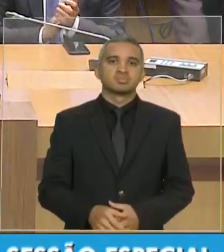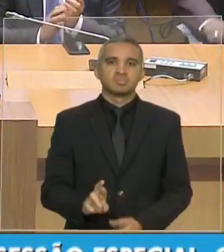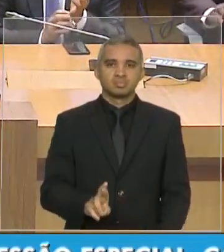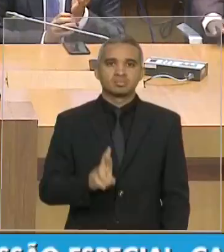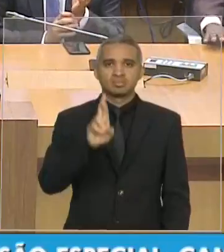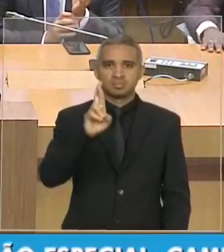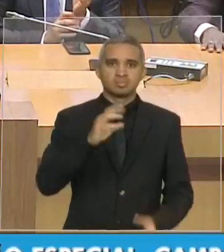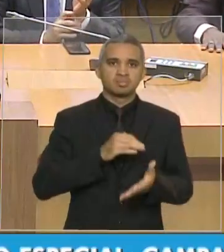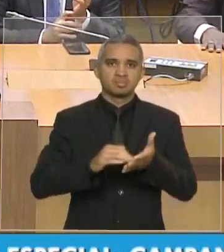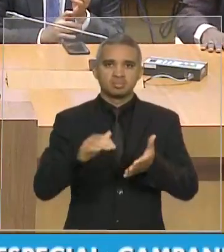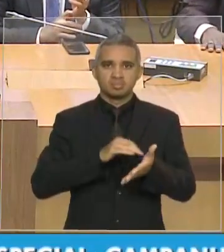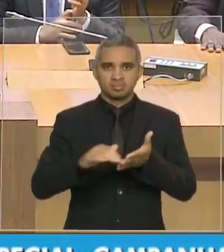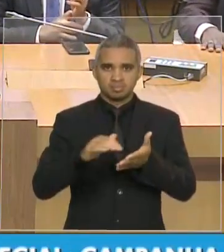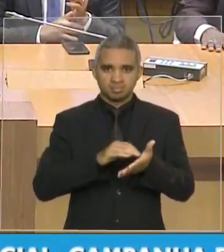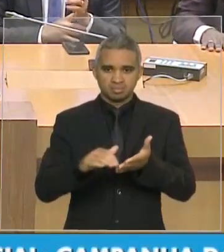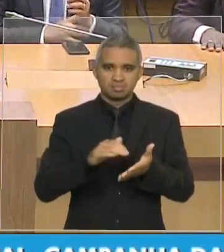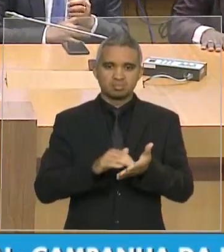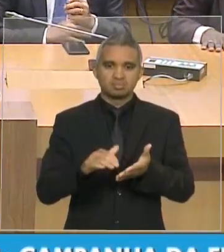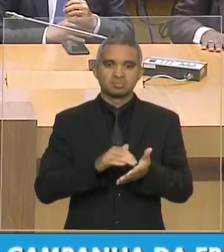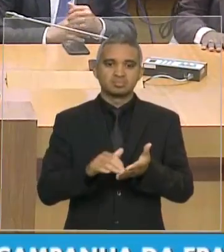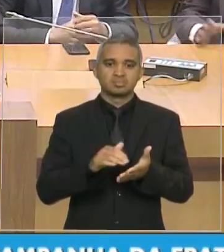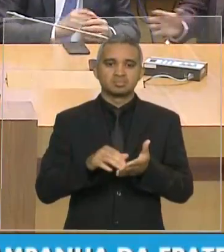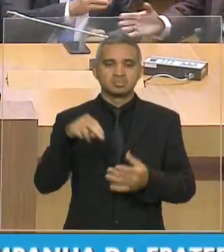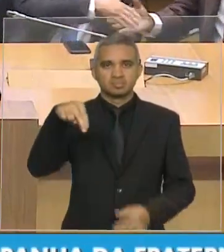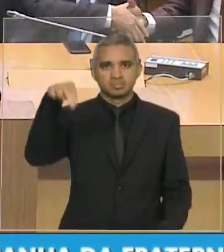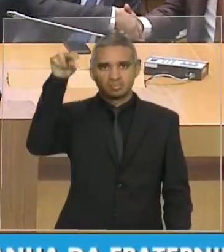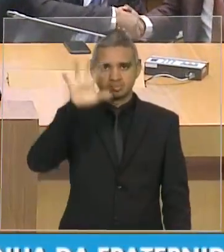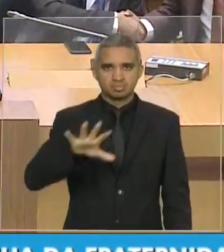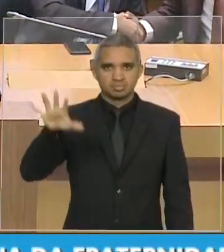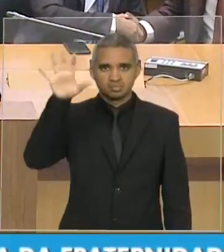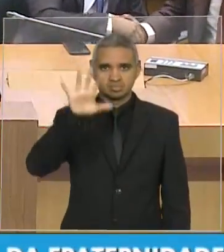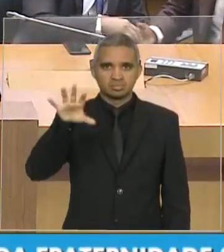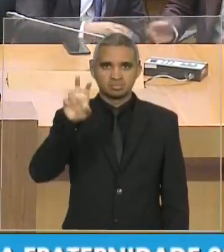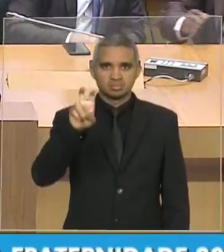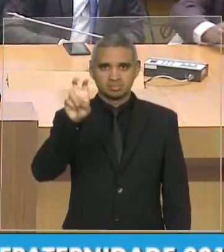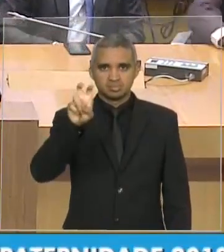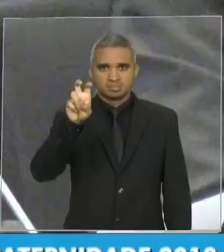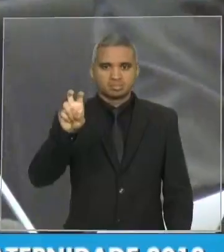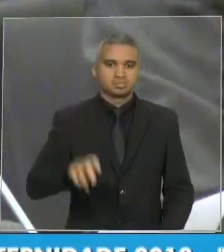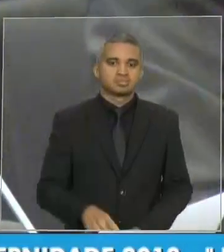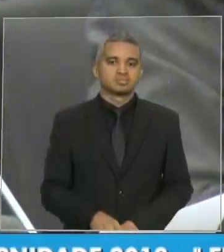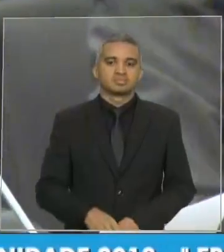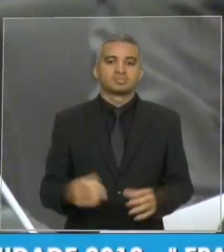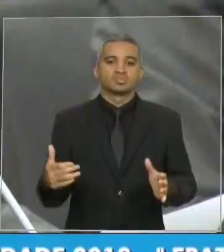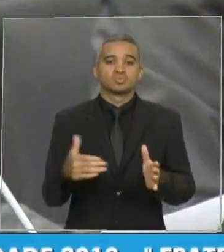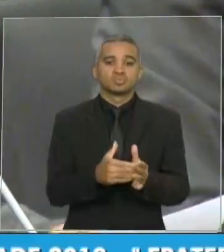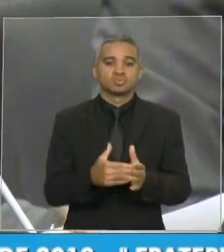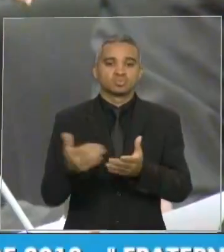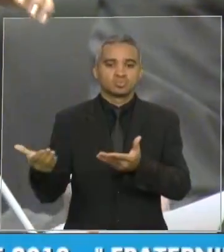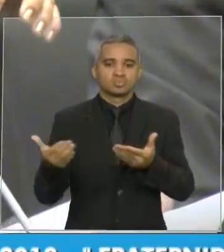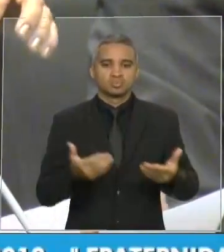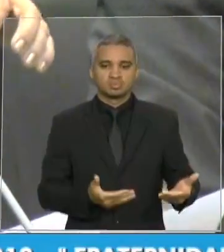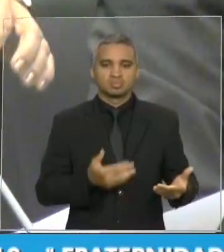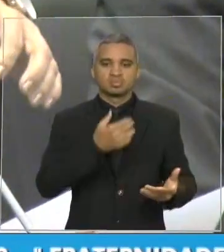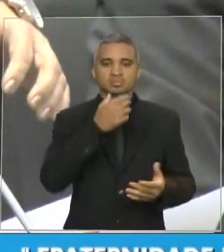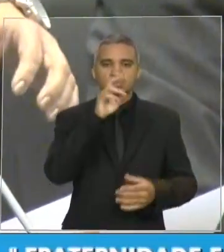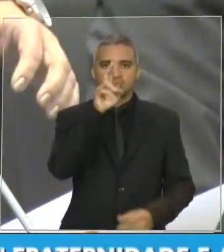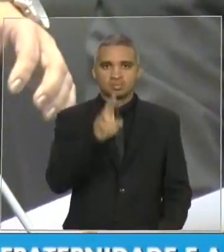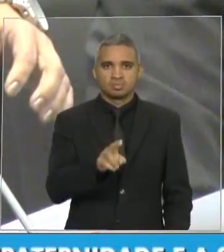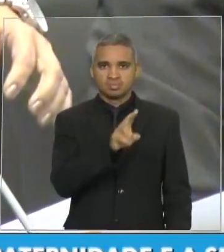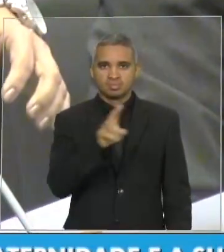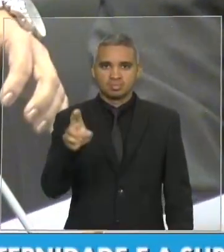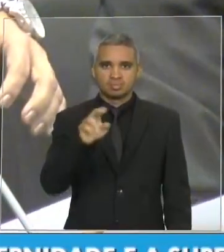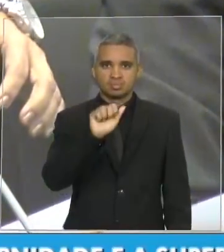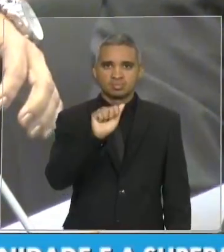Secretaria Executiva do Regional Nordeste 5. E, finalmente, o reverendíssimo padre Abraão